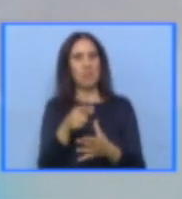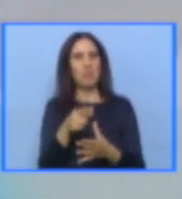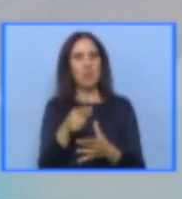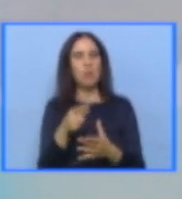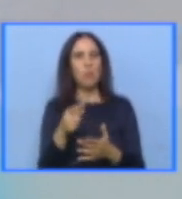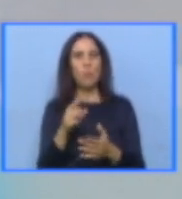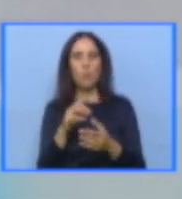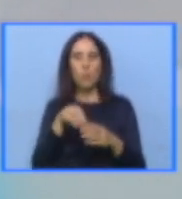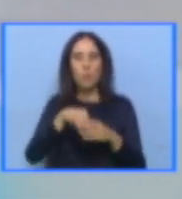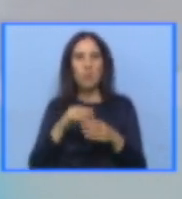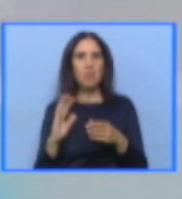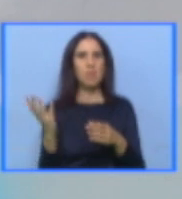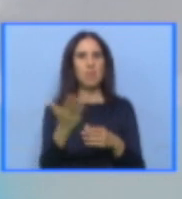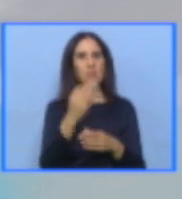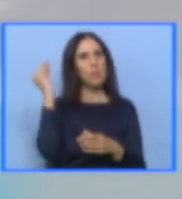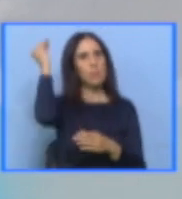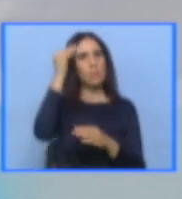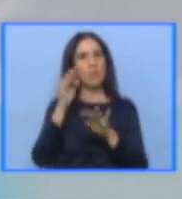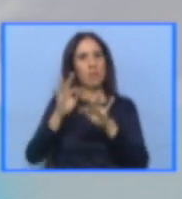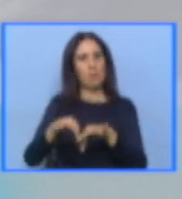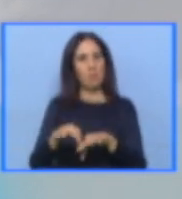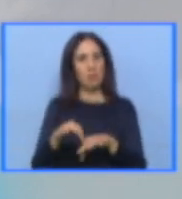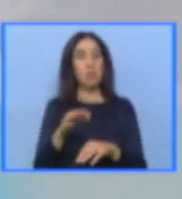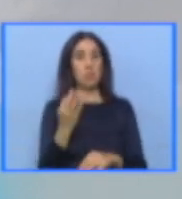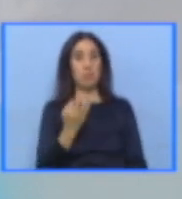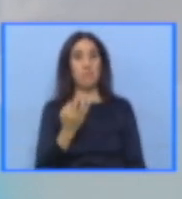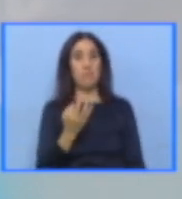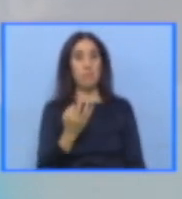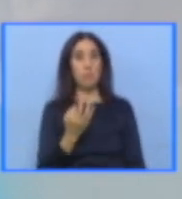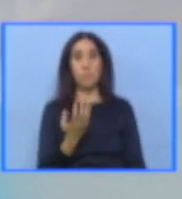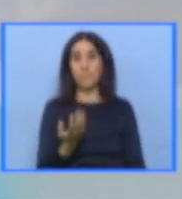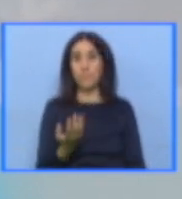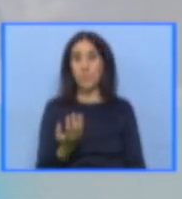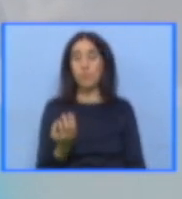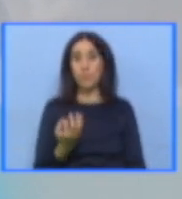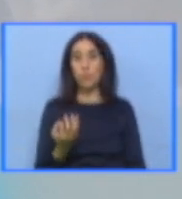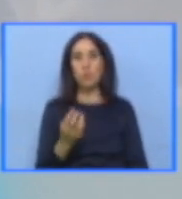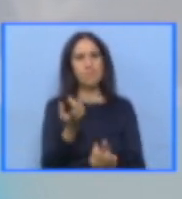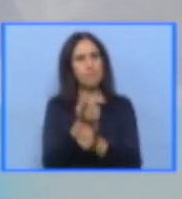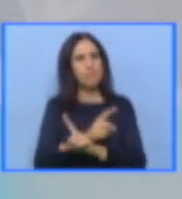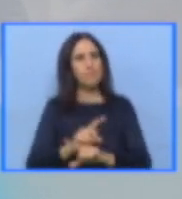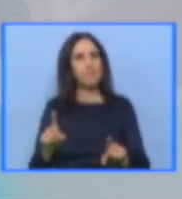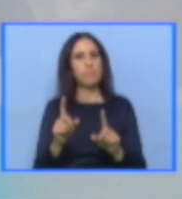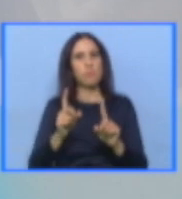todo um contexto para acabar com a República. E daí que começaram então a proibir